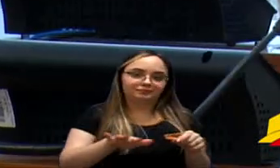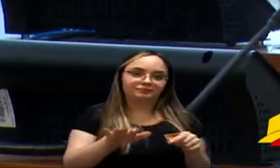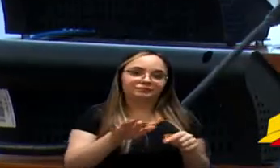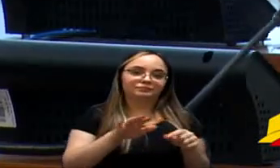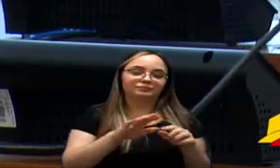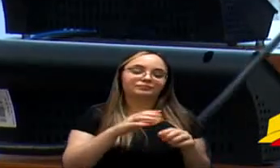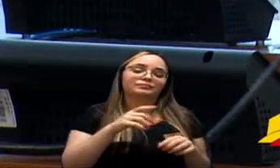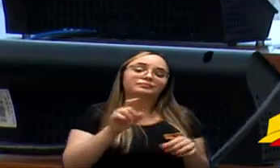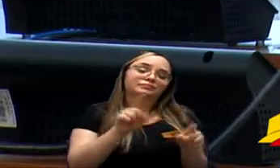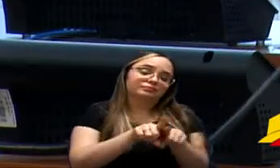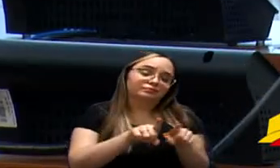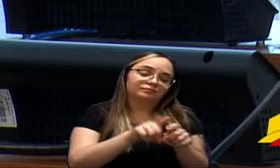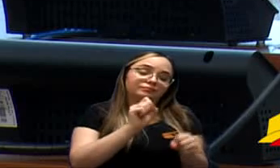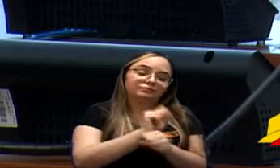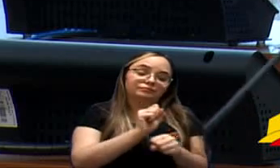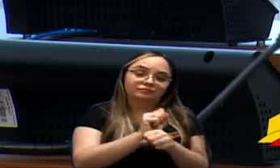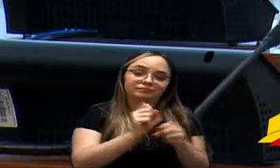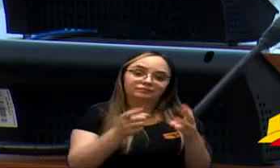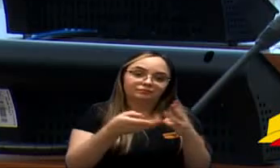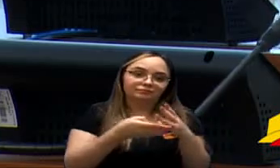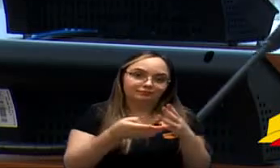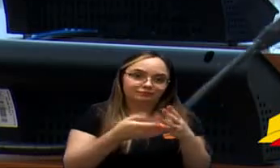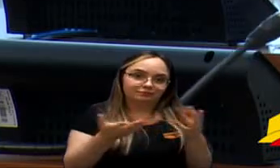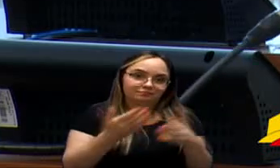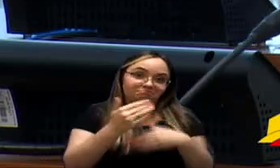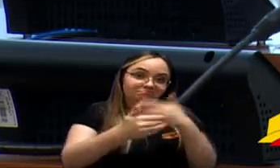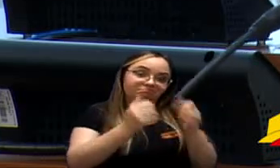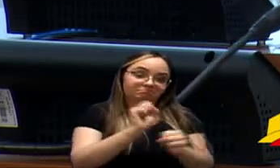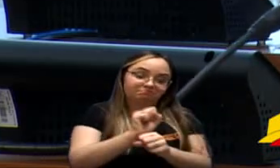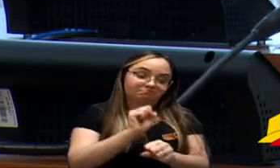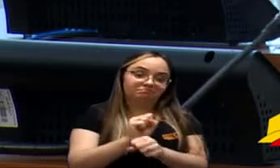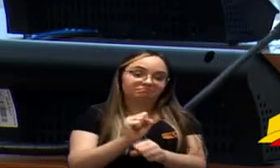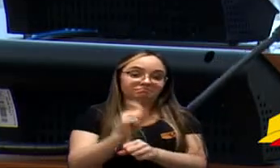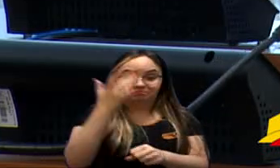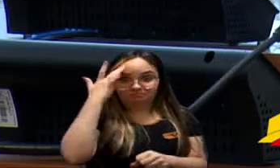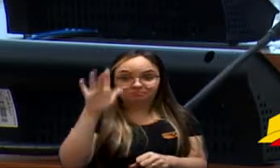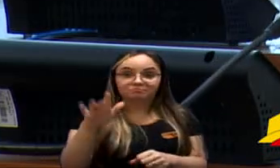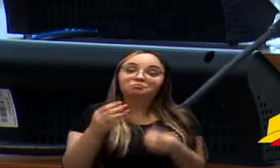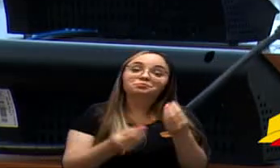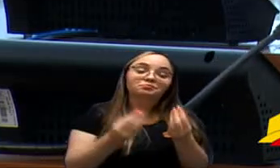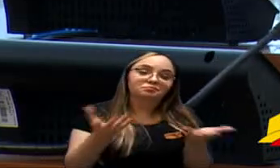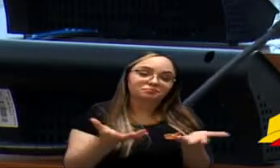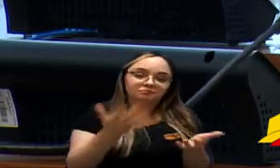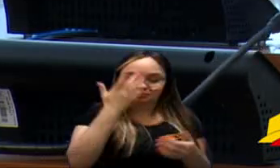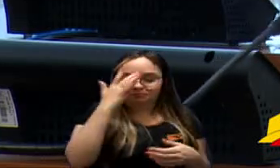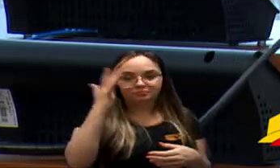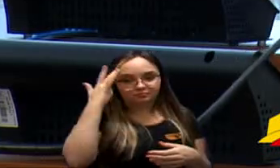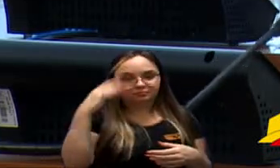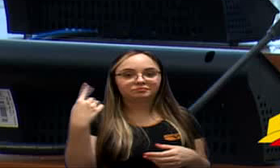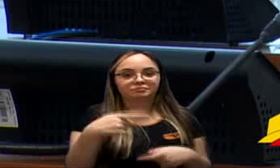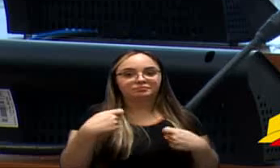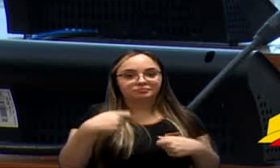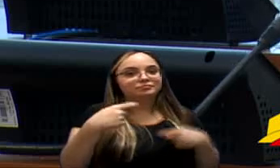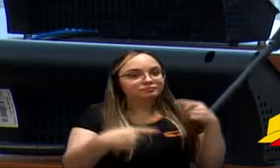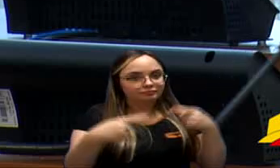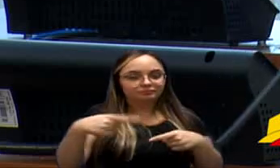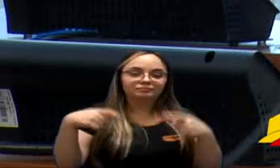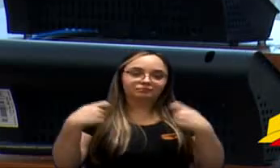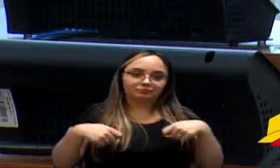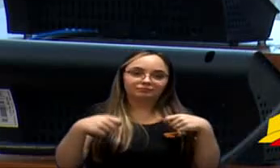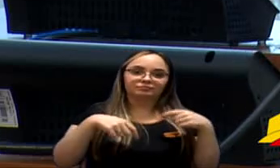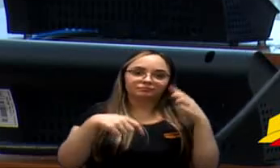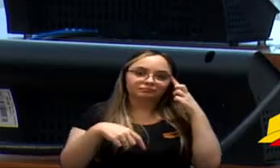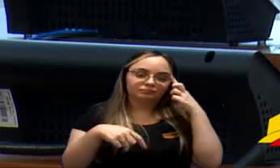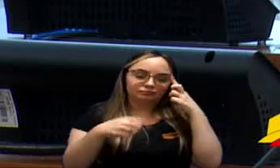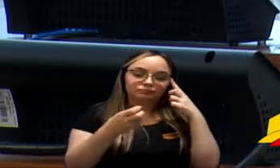terceirização em andamento. Não sei que medida, acho que a gente tem que fazer, inclusive, nessa Câmara, um debate sobre isso, que medida,